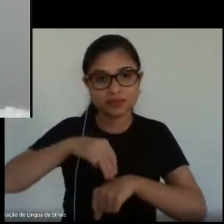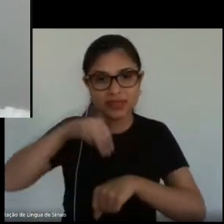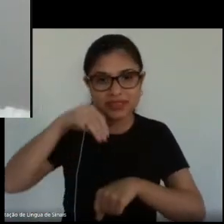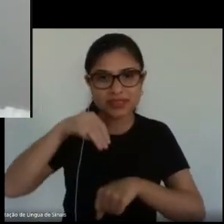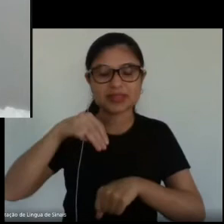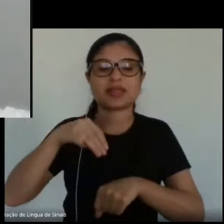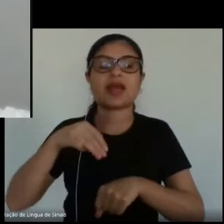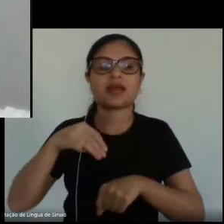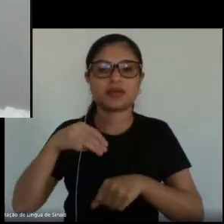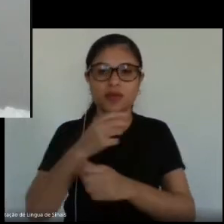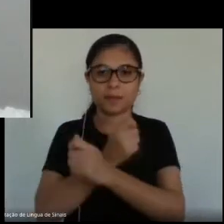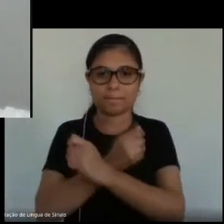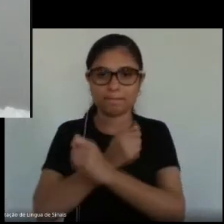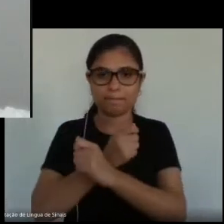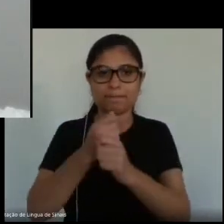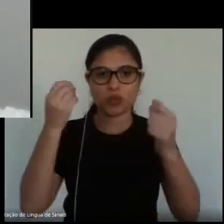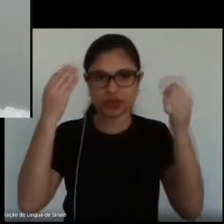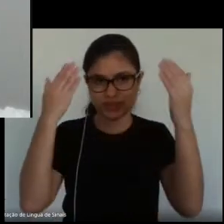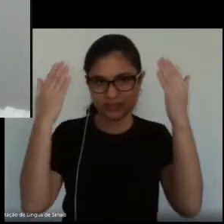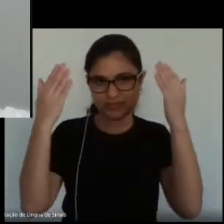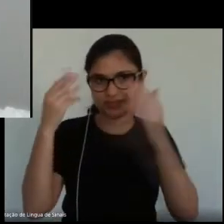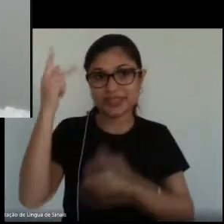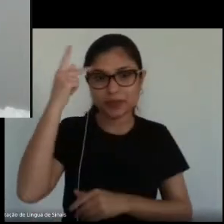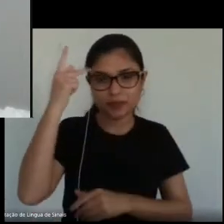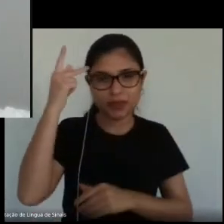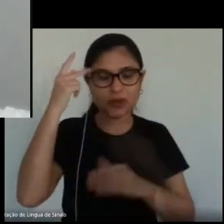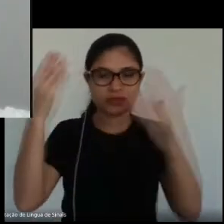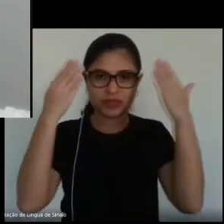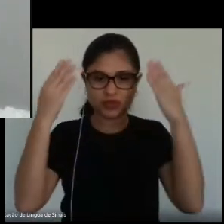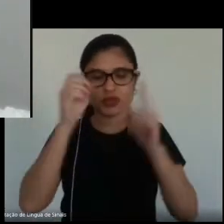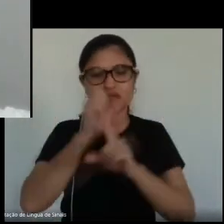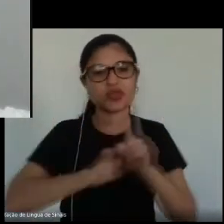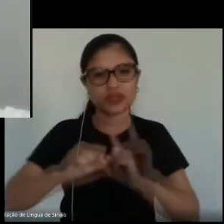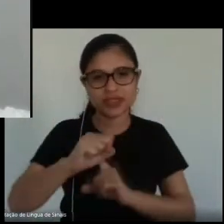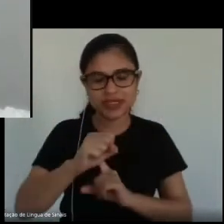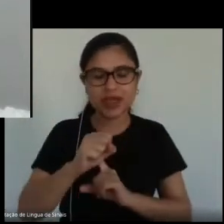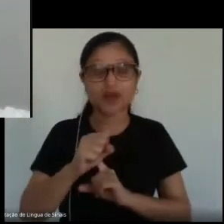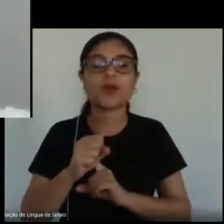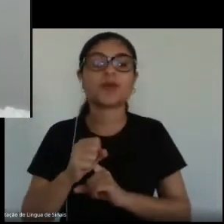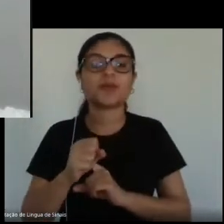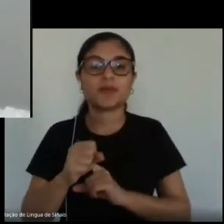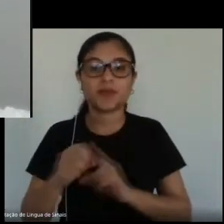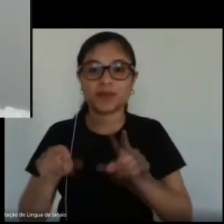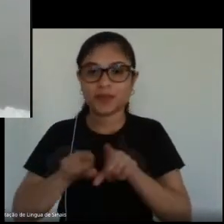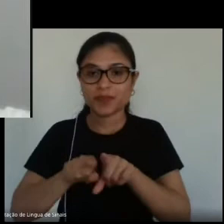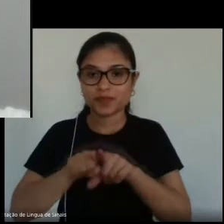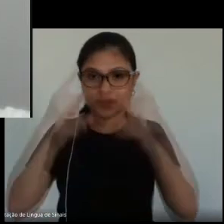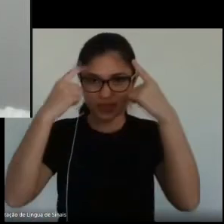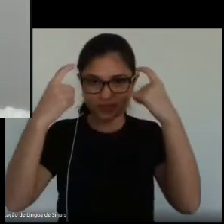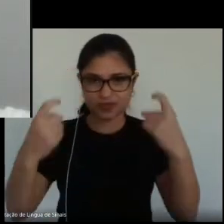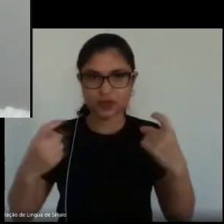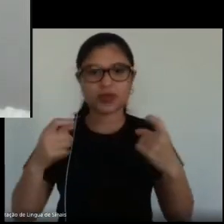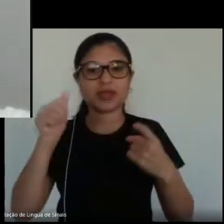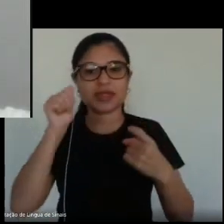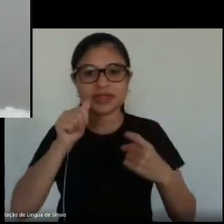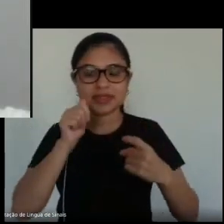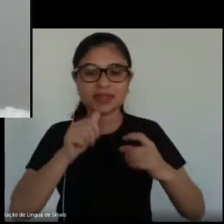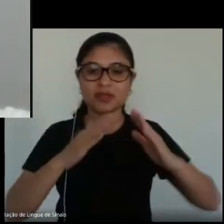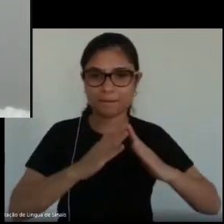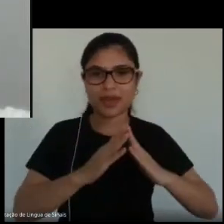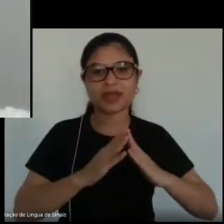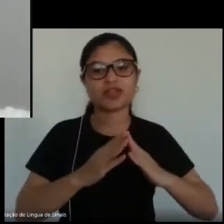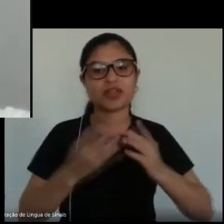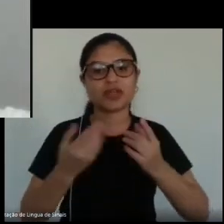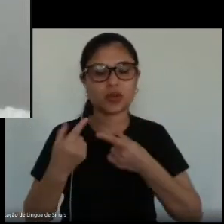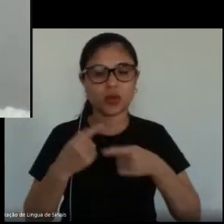pela PUC São Paulo, especialização em Violência Sexual contra a Criança e Adolescentes pela USP São Paulo